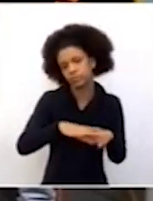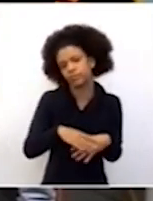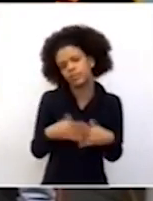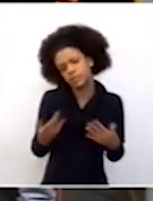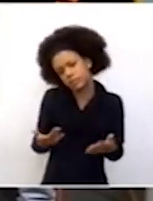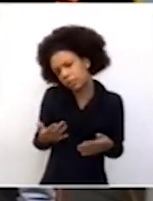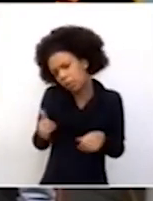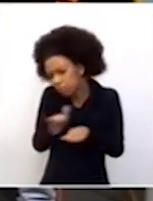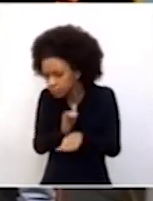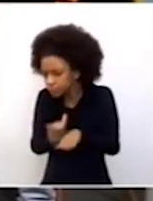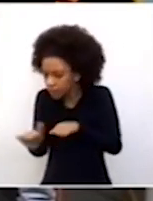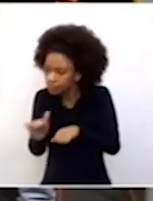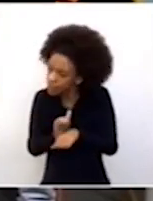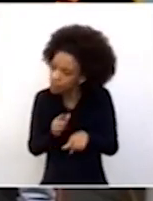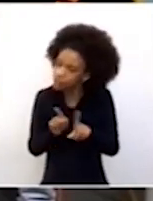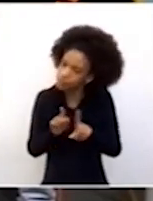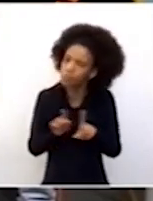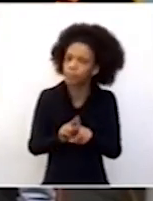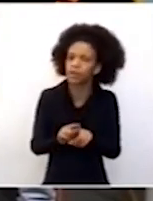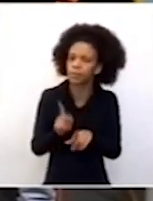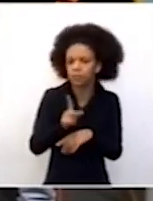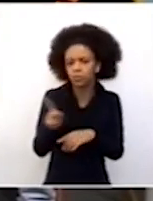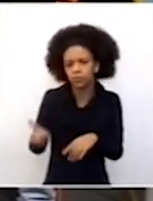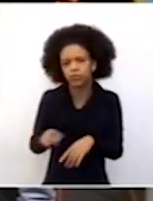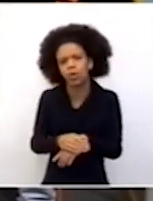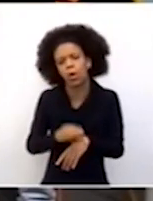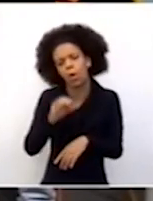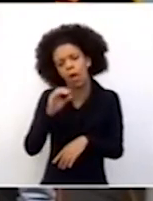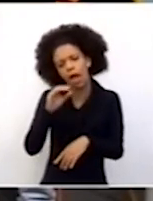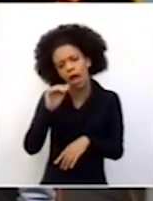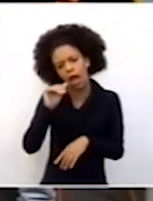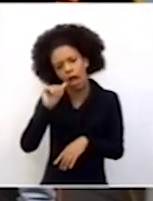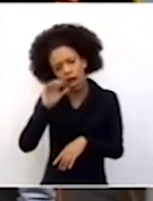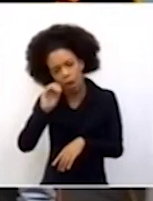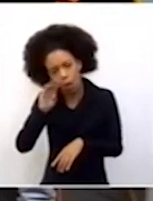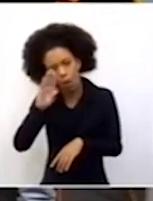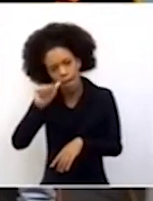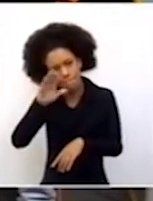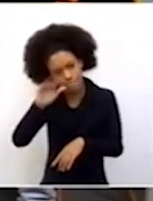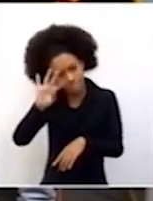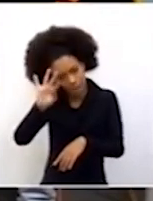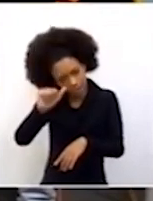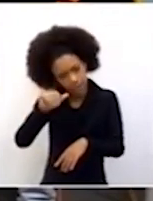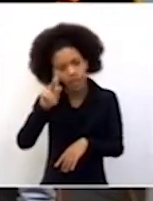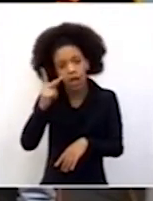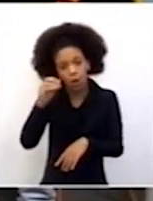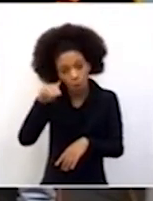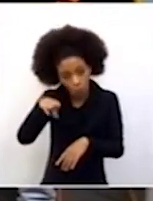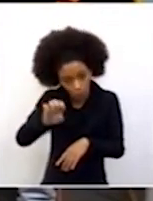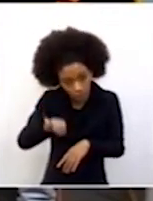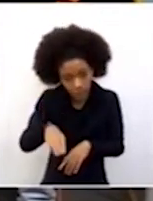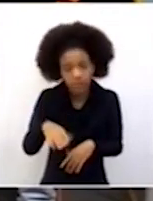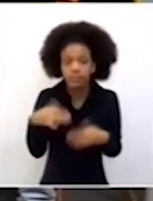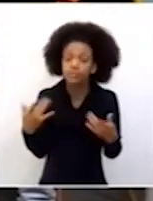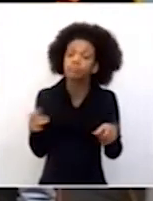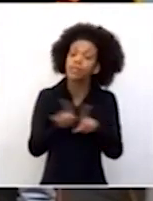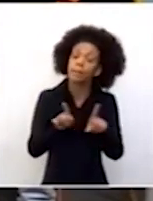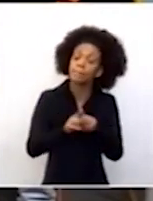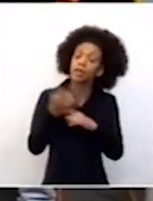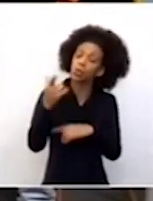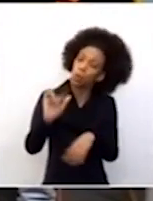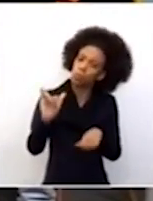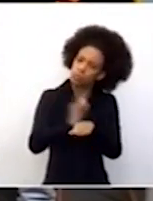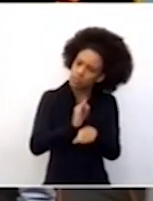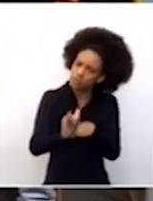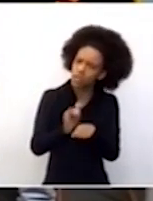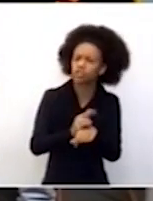né, estarem contando essas histórias de Malbataan, homem que calculava, né, fazer esse resgate, né, e também outra contribuição